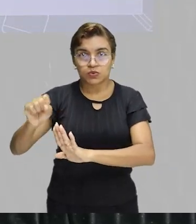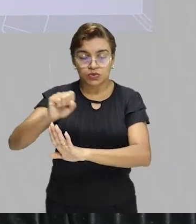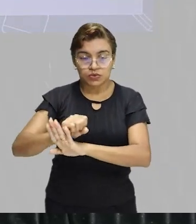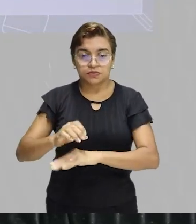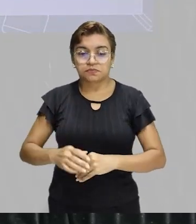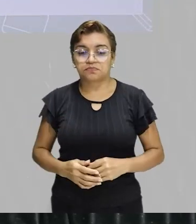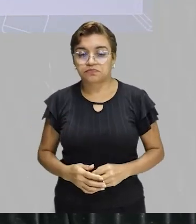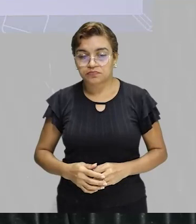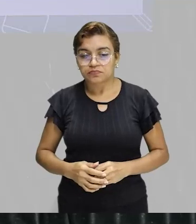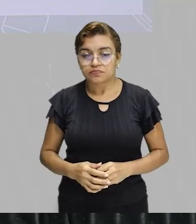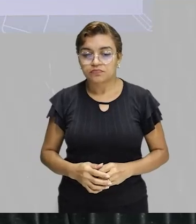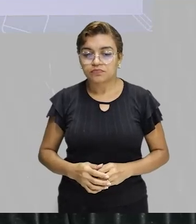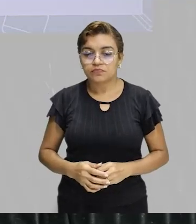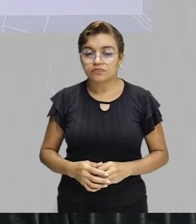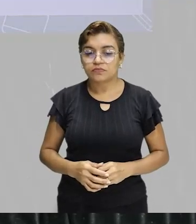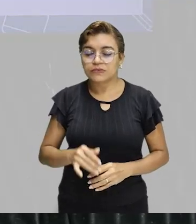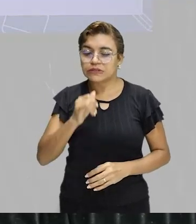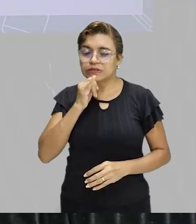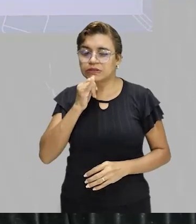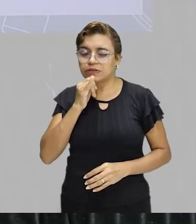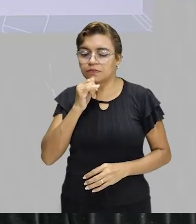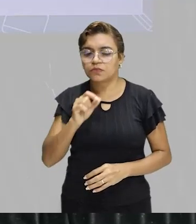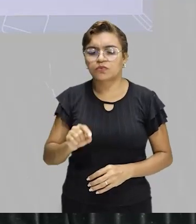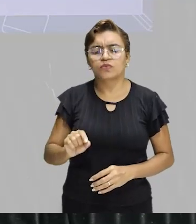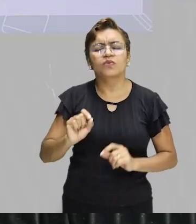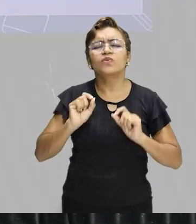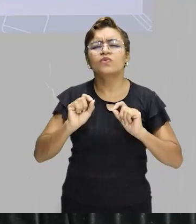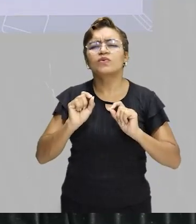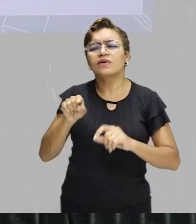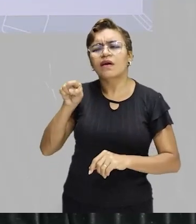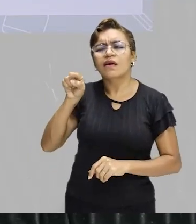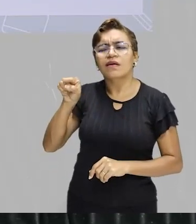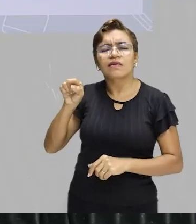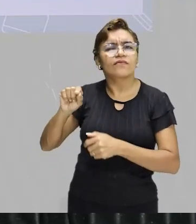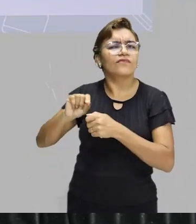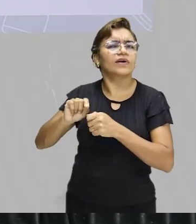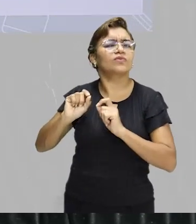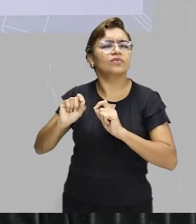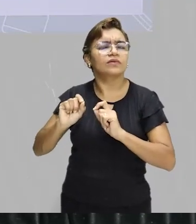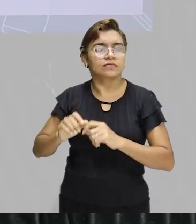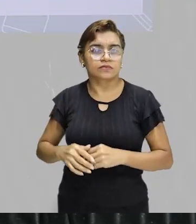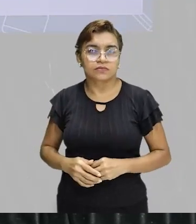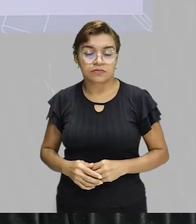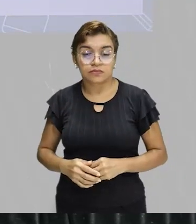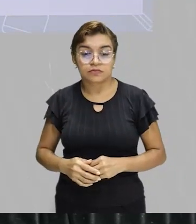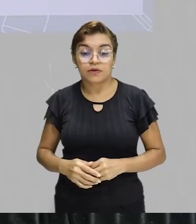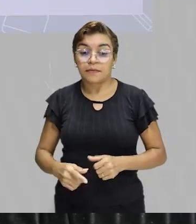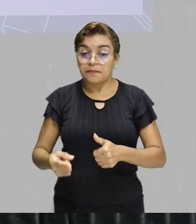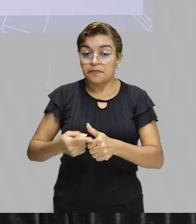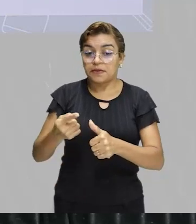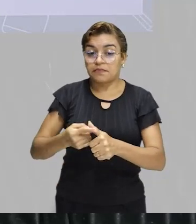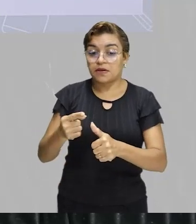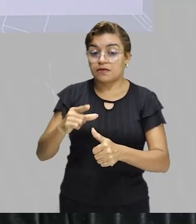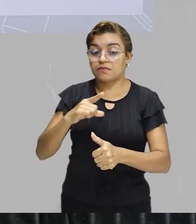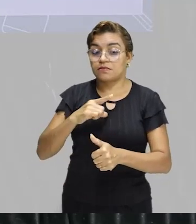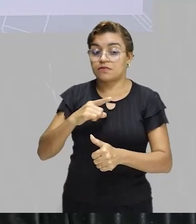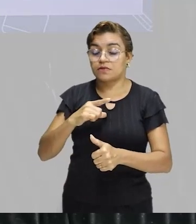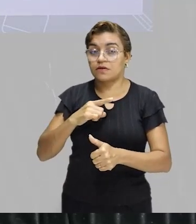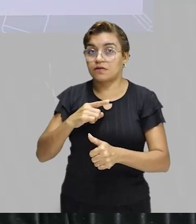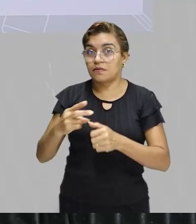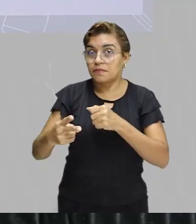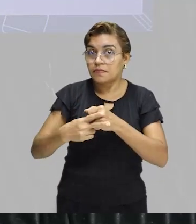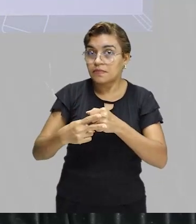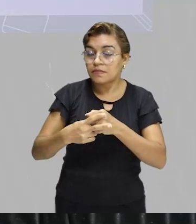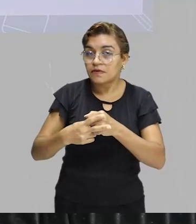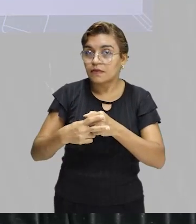ele faz? Perceba que aqui eu tenho do aparecendo duas vezes. A primeira aparição, ele é o verbo